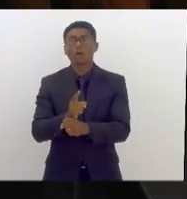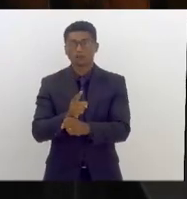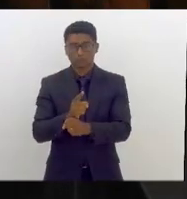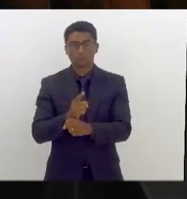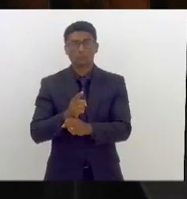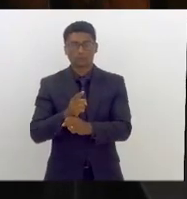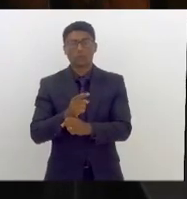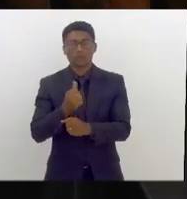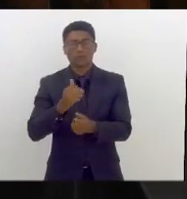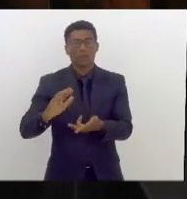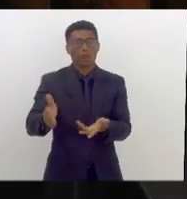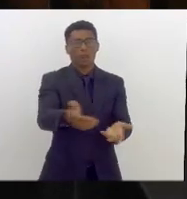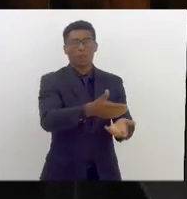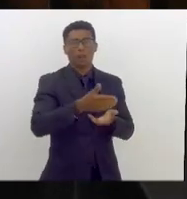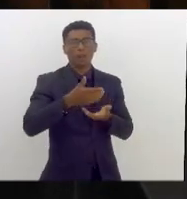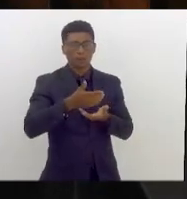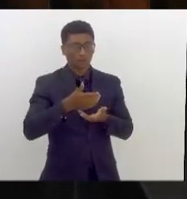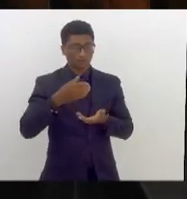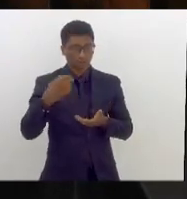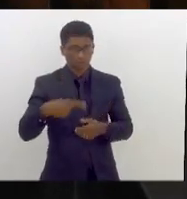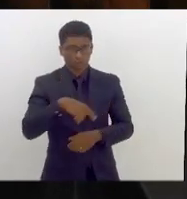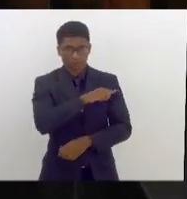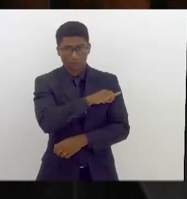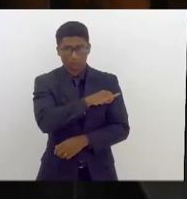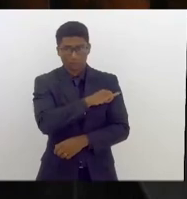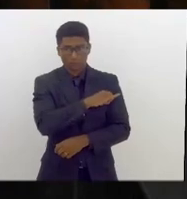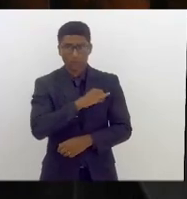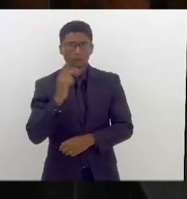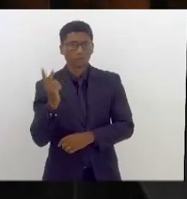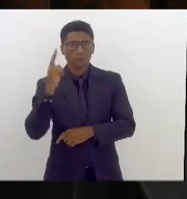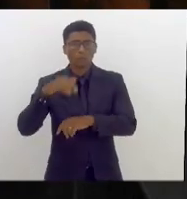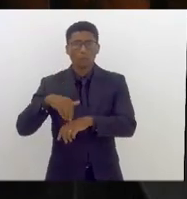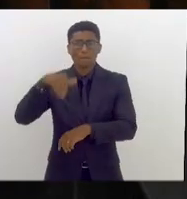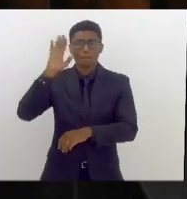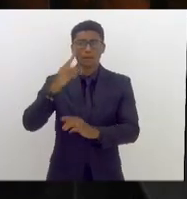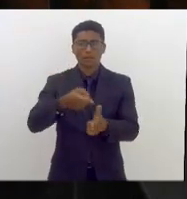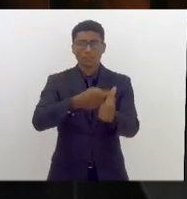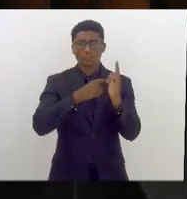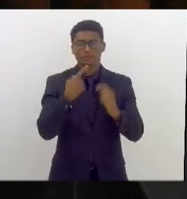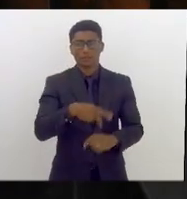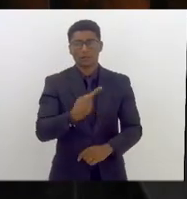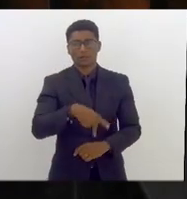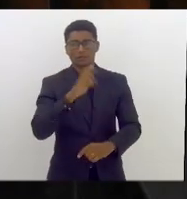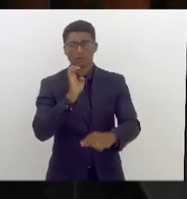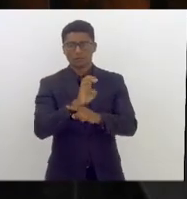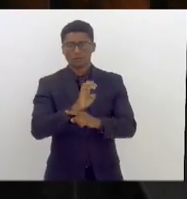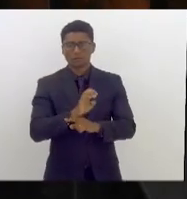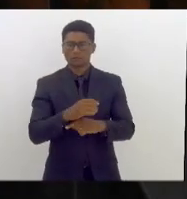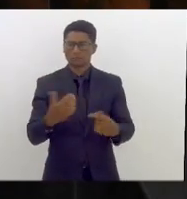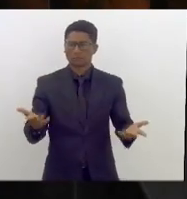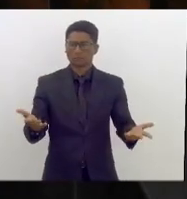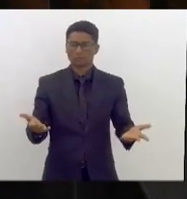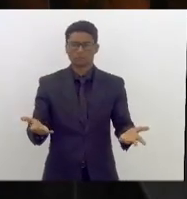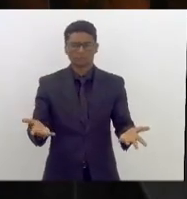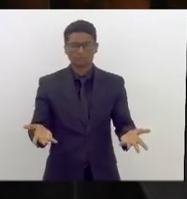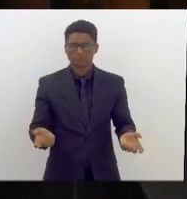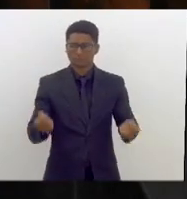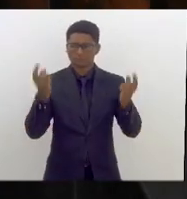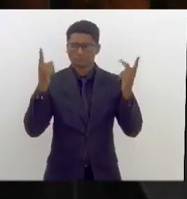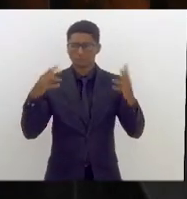Janeiro vale mais que toda a dívida pública do Estado. É uma loucura. Mais do que